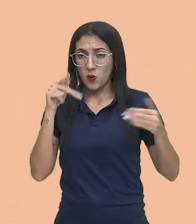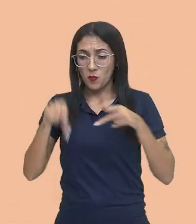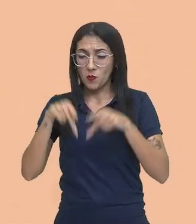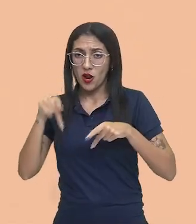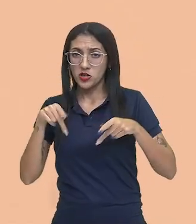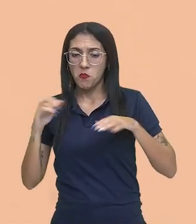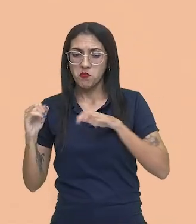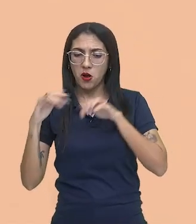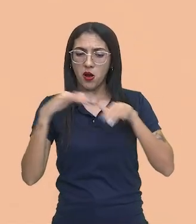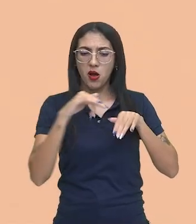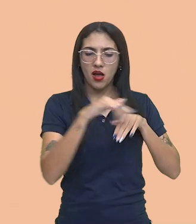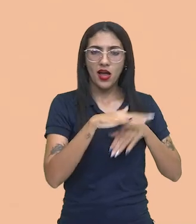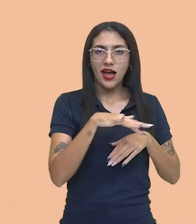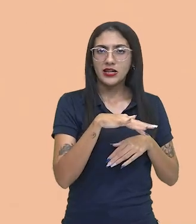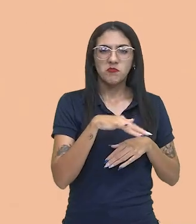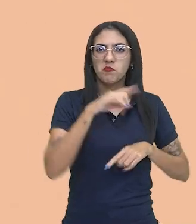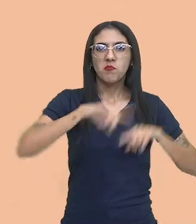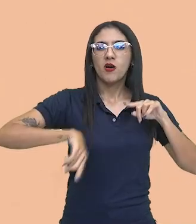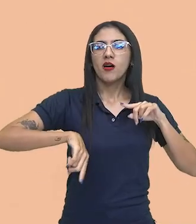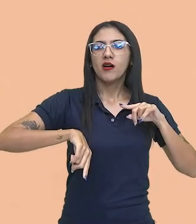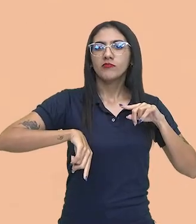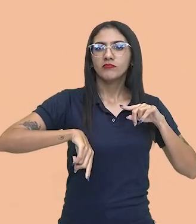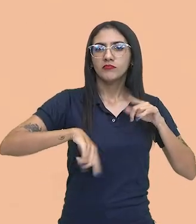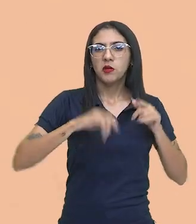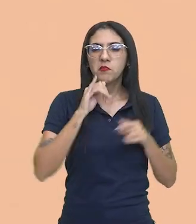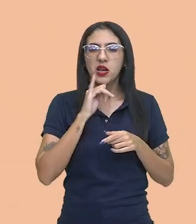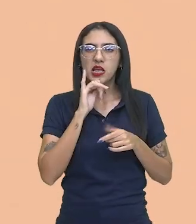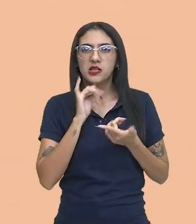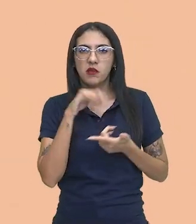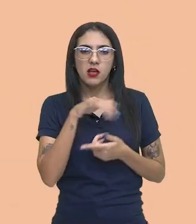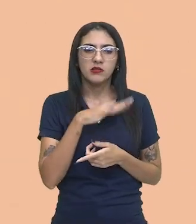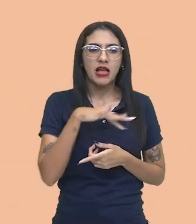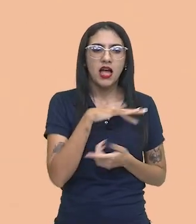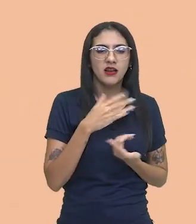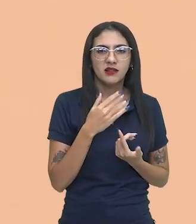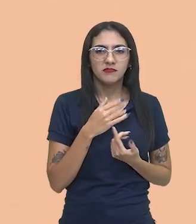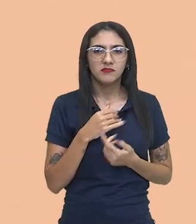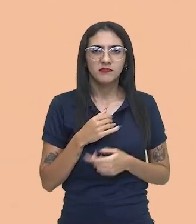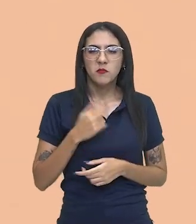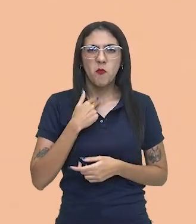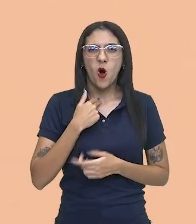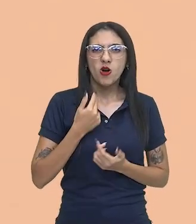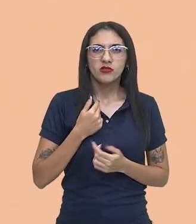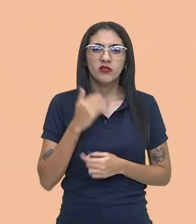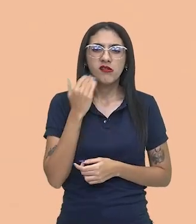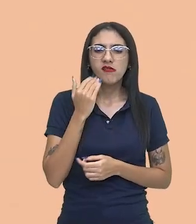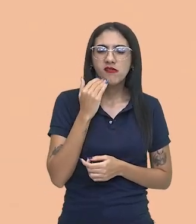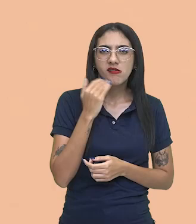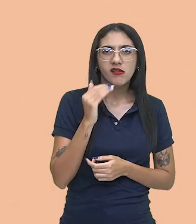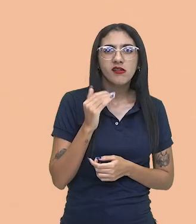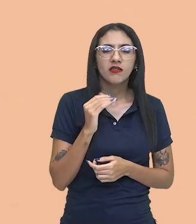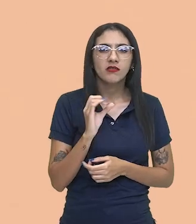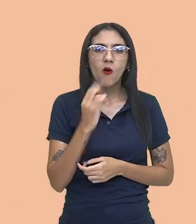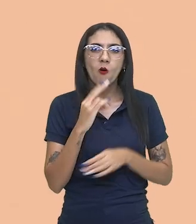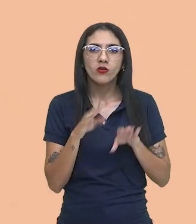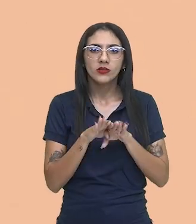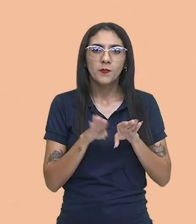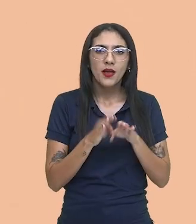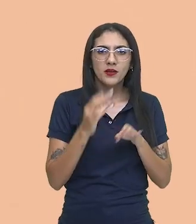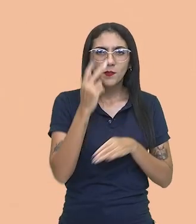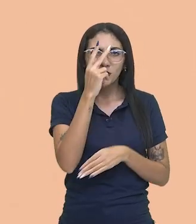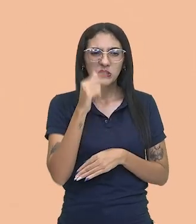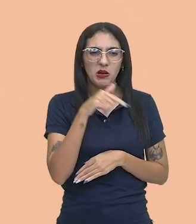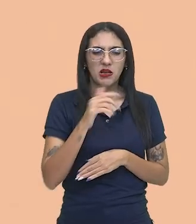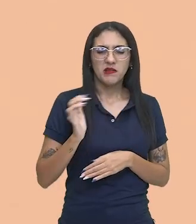ali, né? Ou ninguém pode acessar aquilo ali, ou para não ficar feio, né? Para não ter mendigo na rua, ou porque as pessoas mais